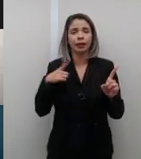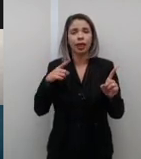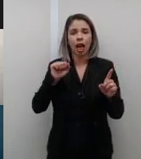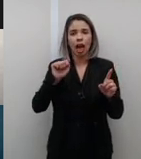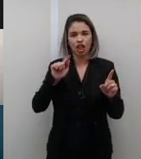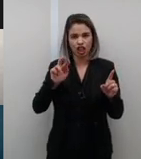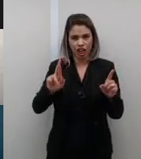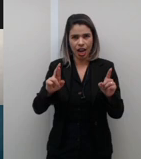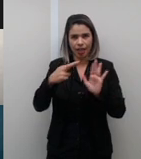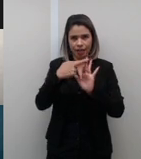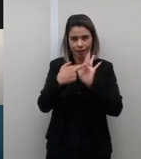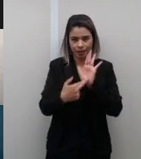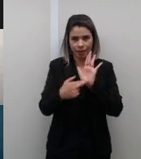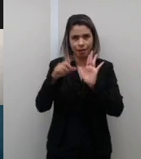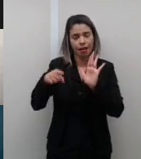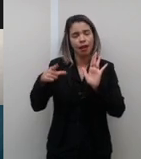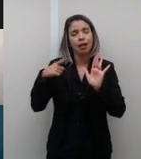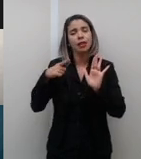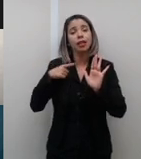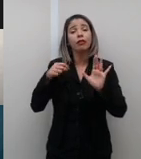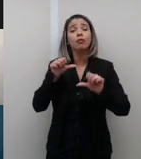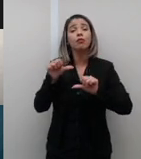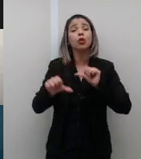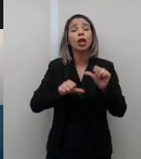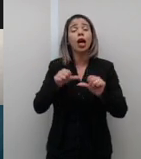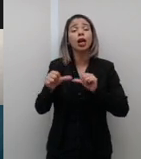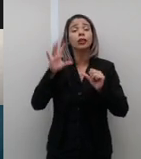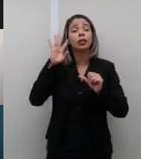regimental, houve uma mutação da decisão.